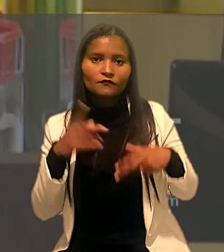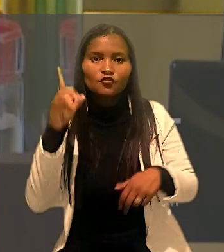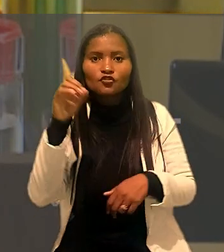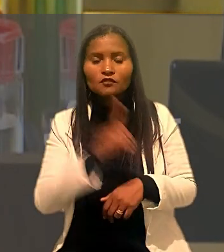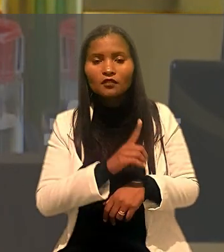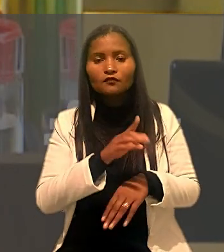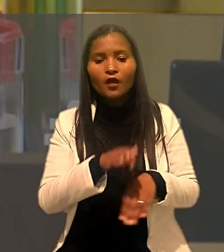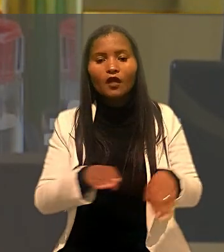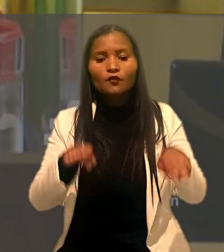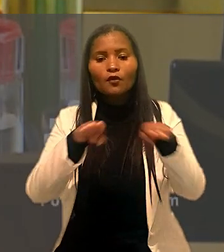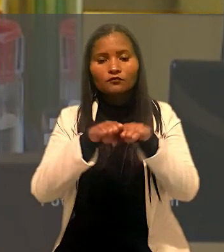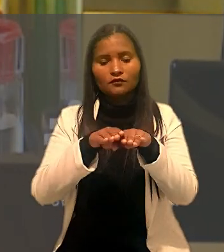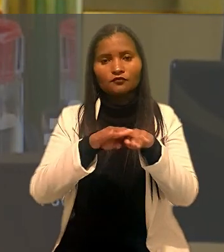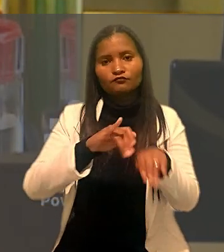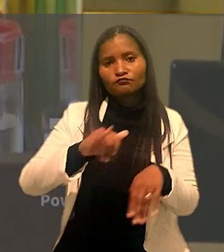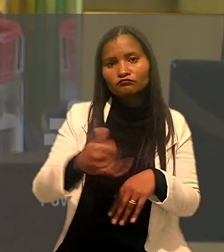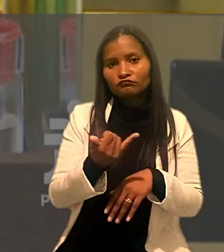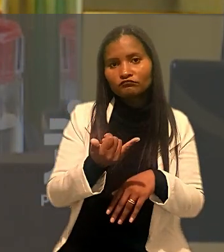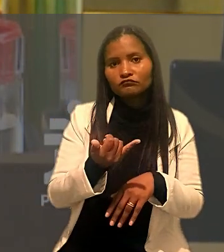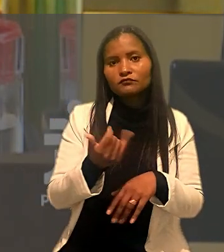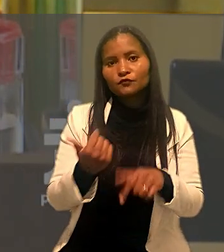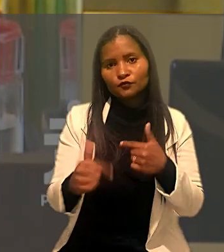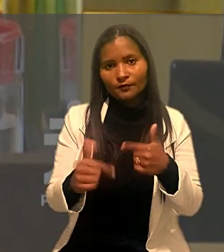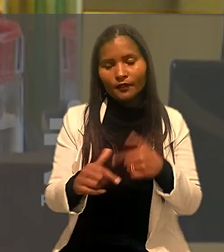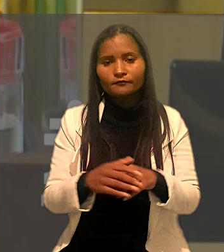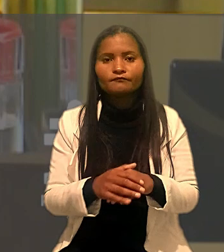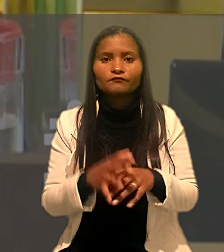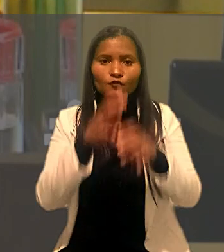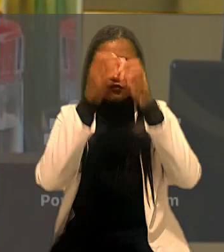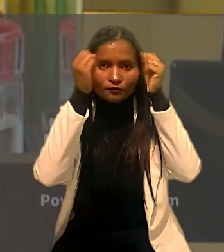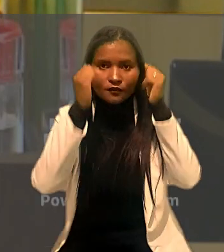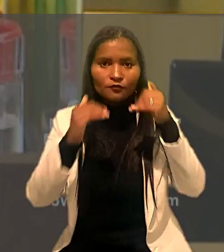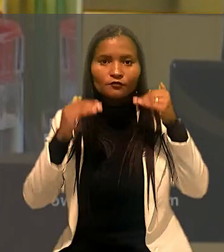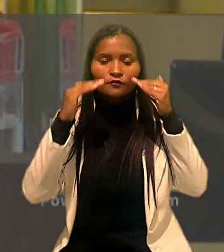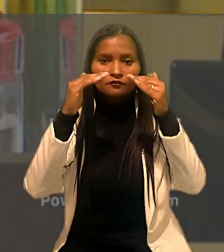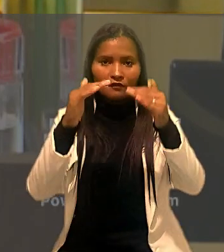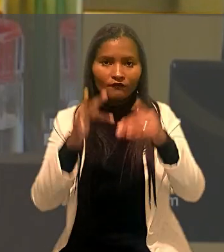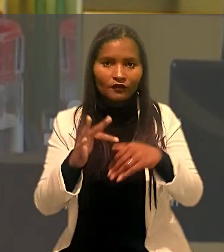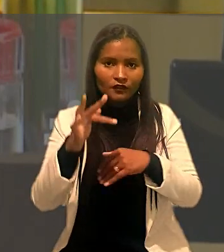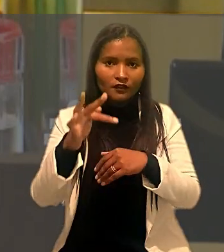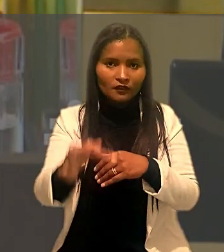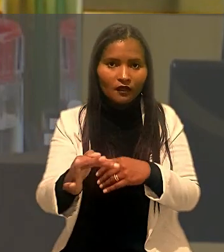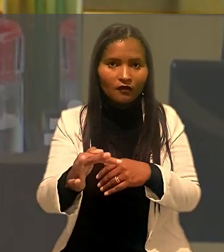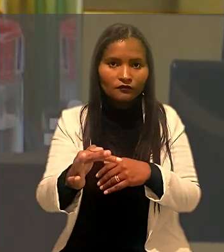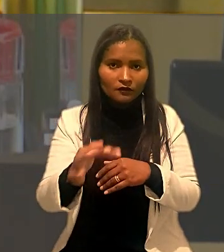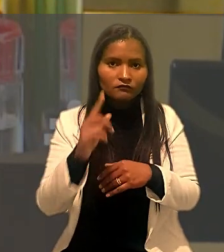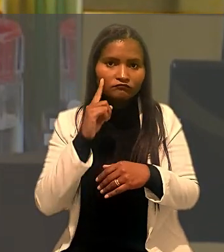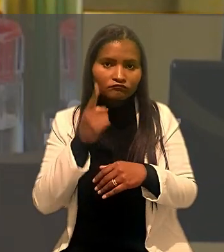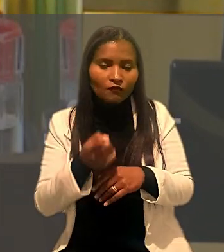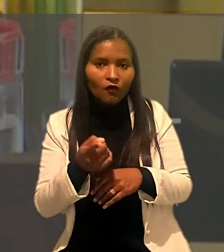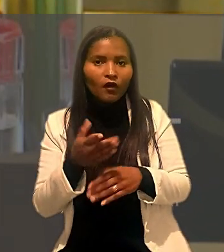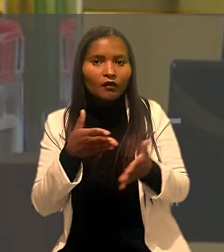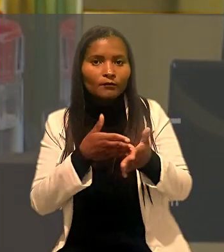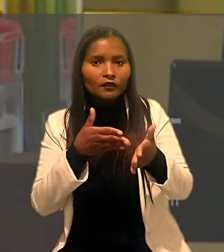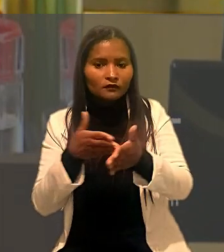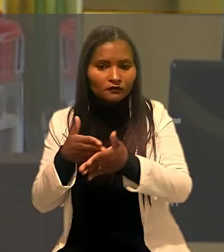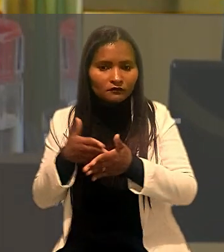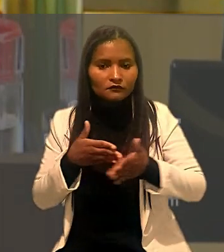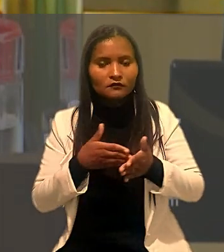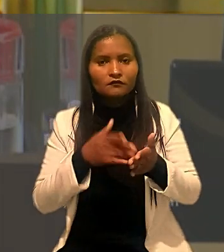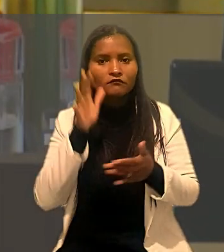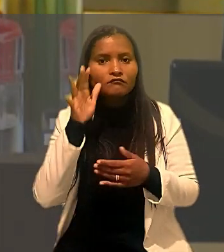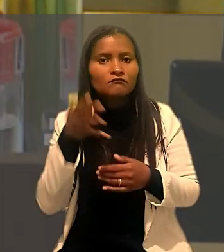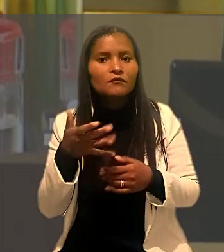à igualdade de oportunidades por meio do trabalho. O Supremo Tribunal Federal estabeleceu que a limitação que eventualmente